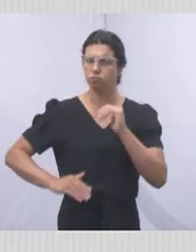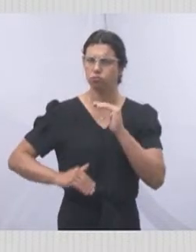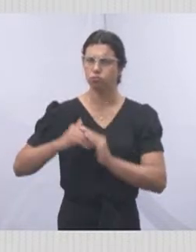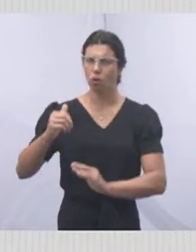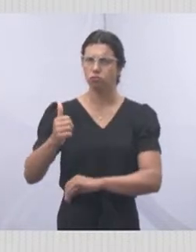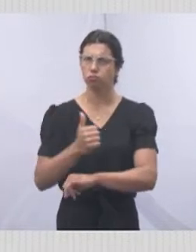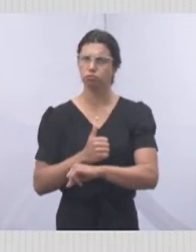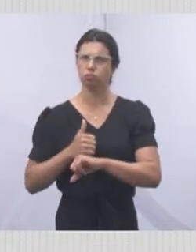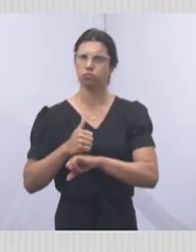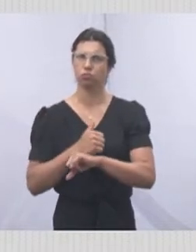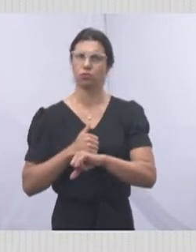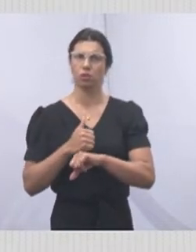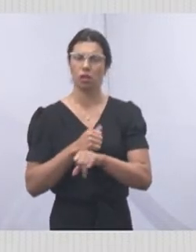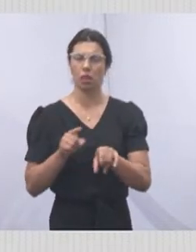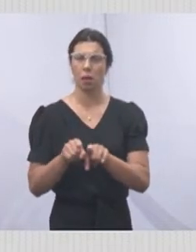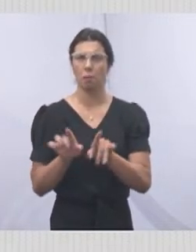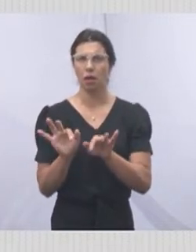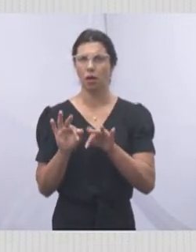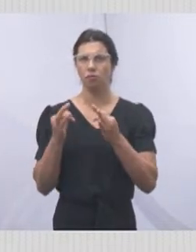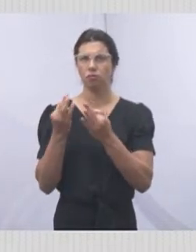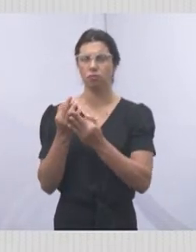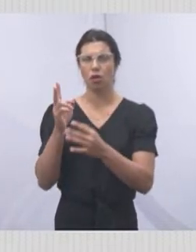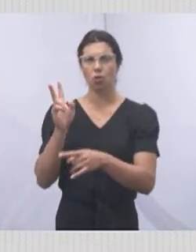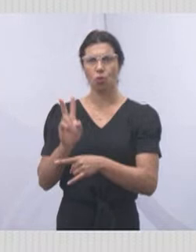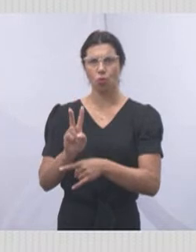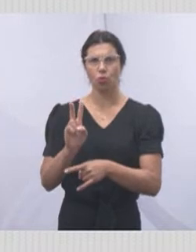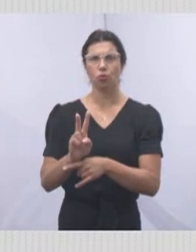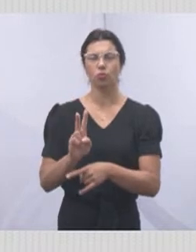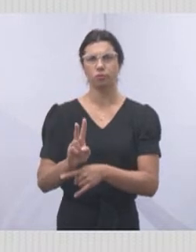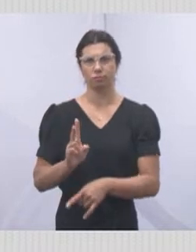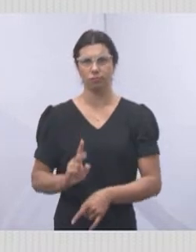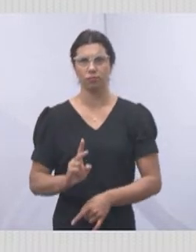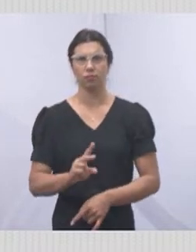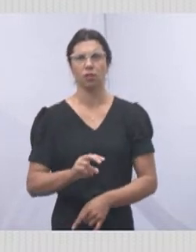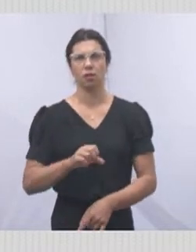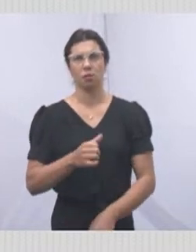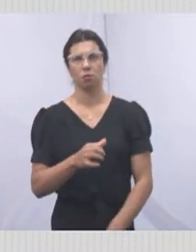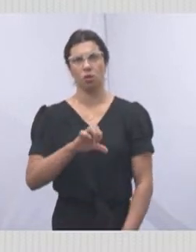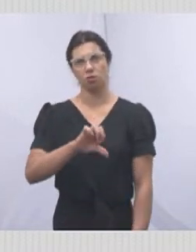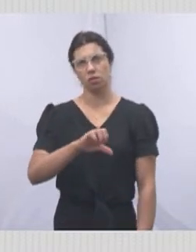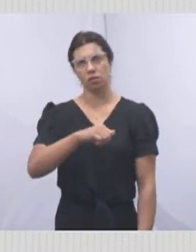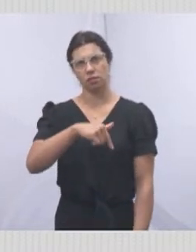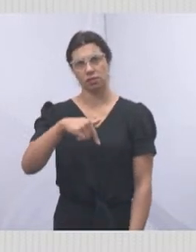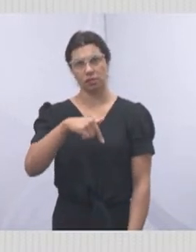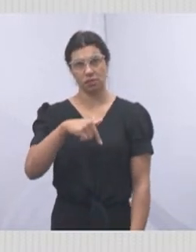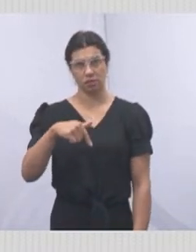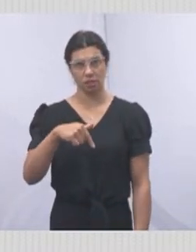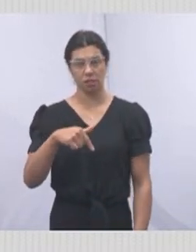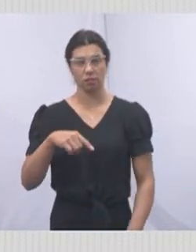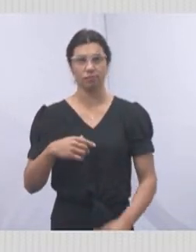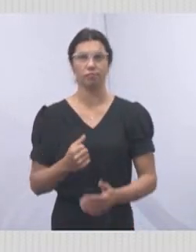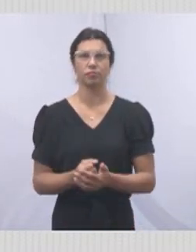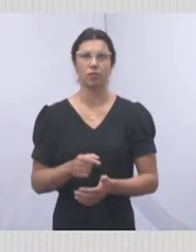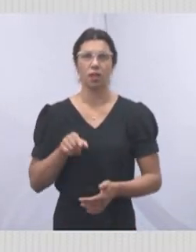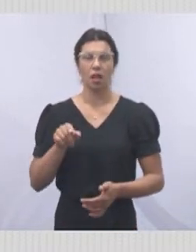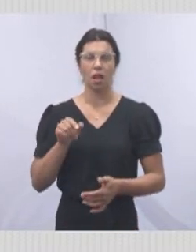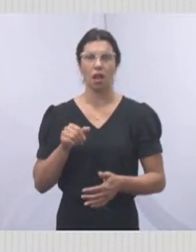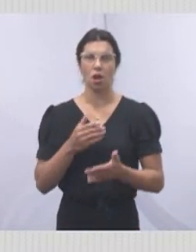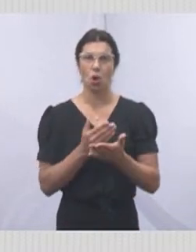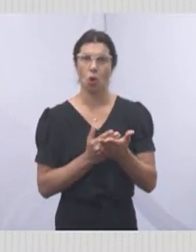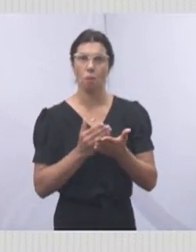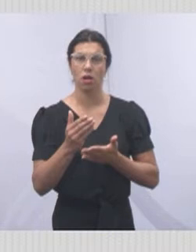profissional quanto no seio familiar. Em 1977, abraçou a posição